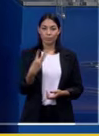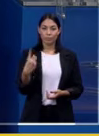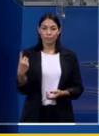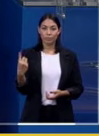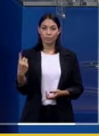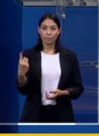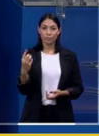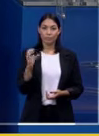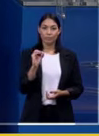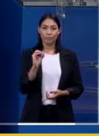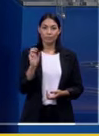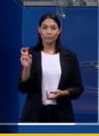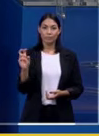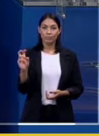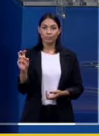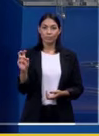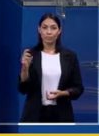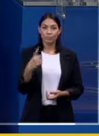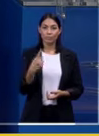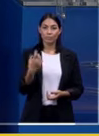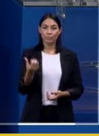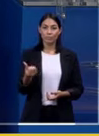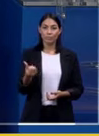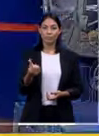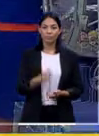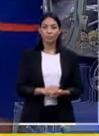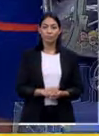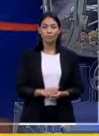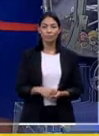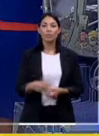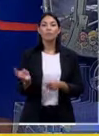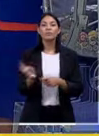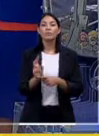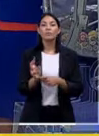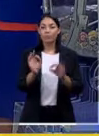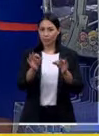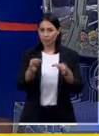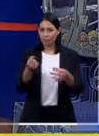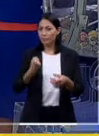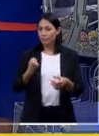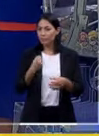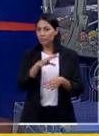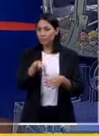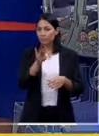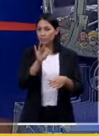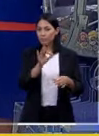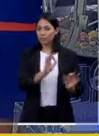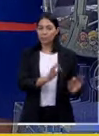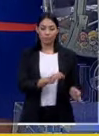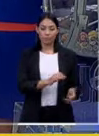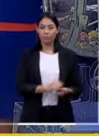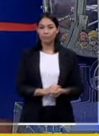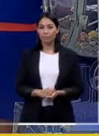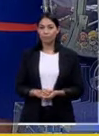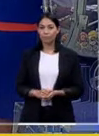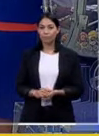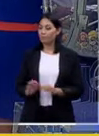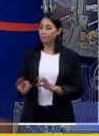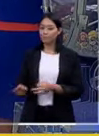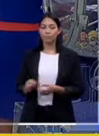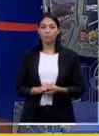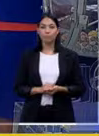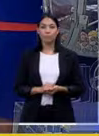31, 05 e 16. Senhores, confirmam os números sorteados, senhores auditores populares? Sim, confirmo.